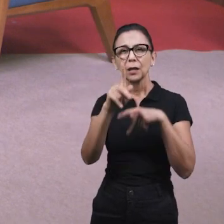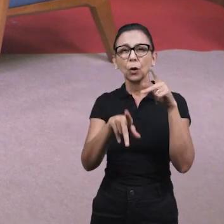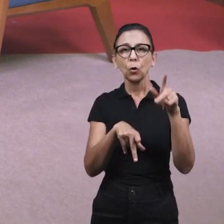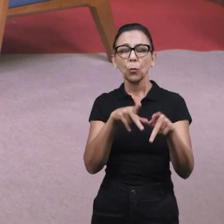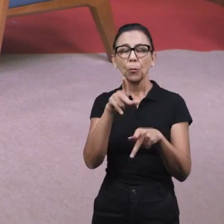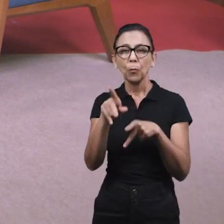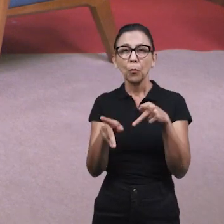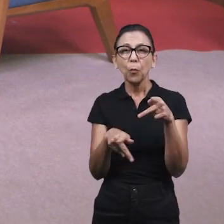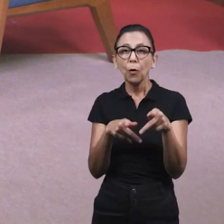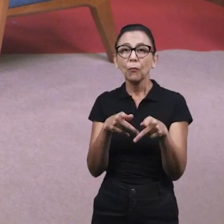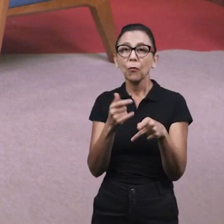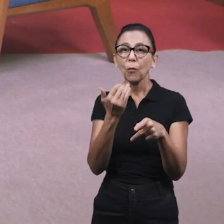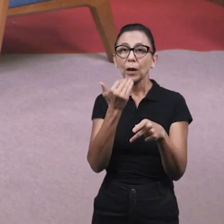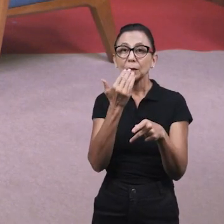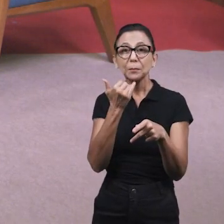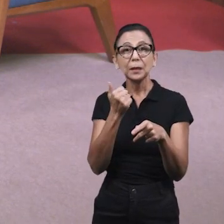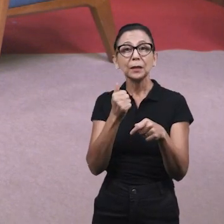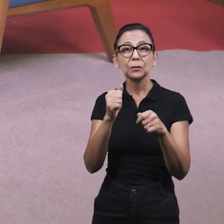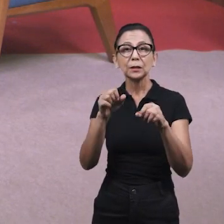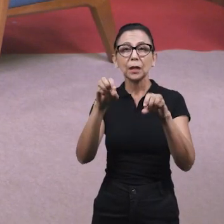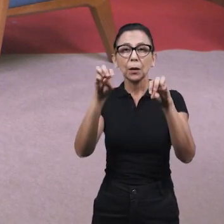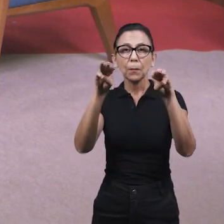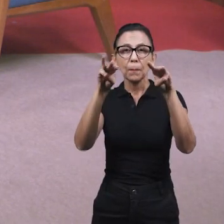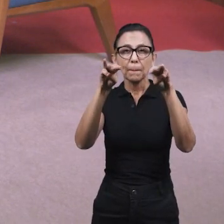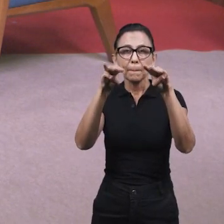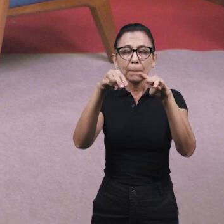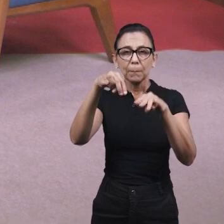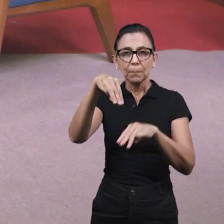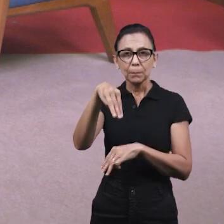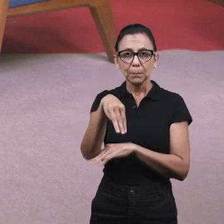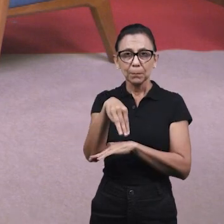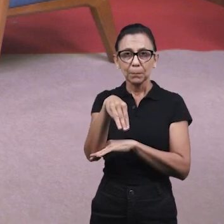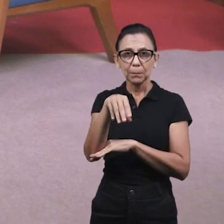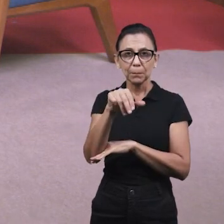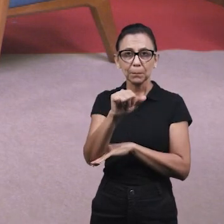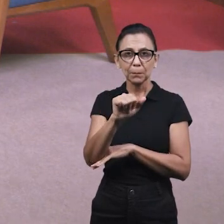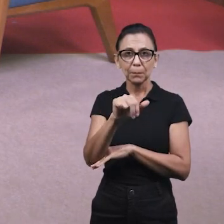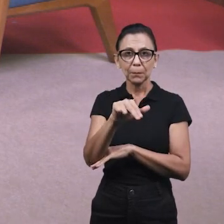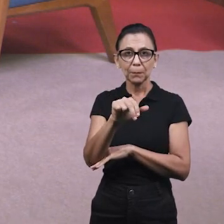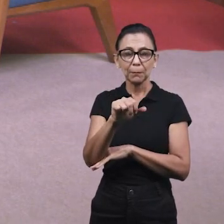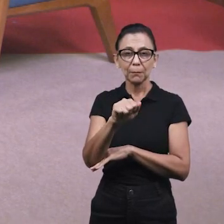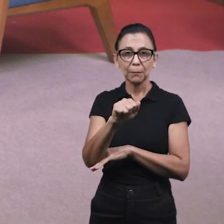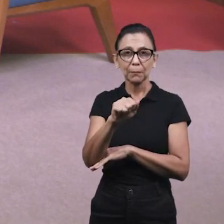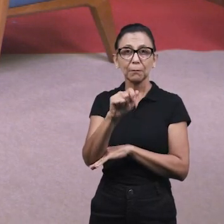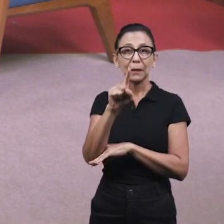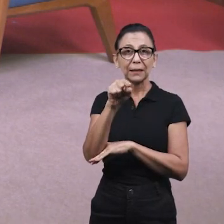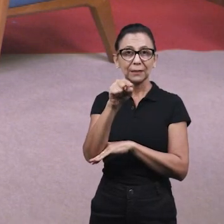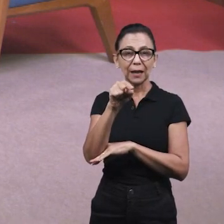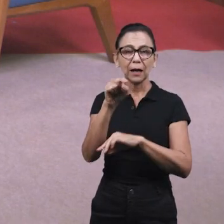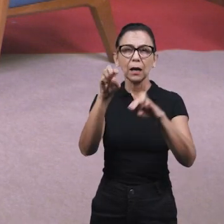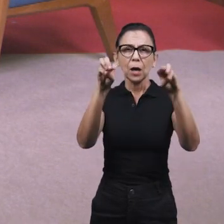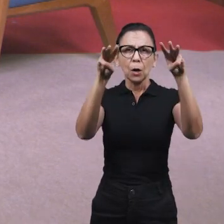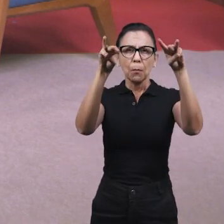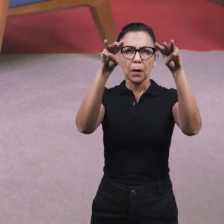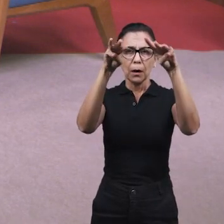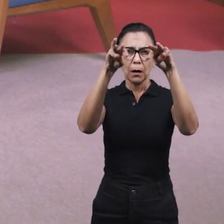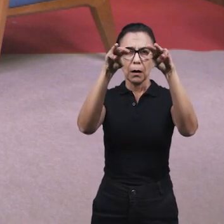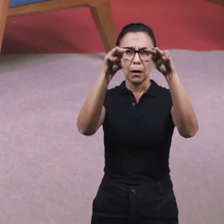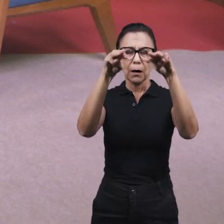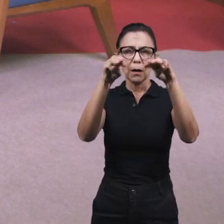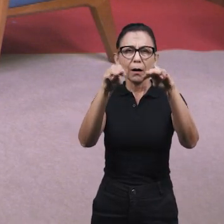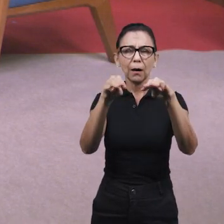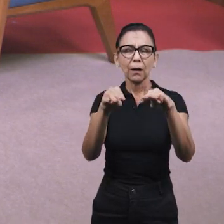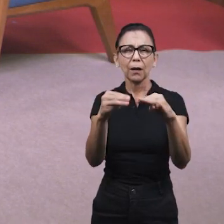maná, que brotava, que aparecia. A roupa não gastou, Os calçados.